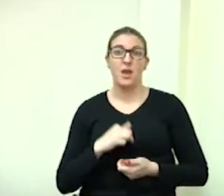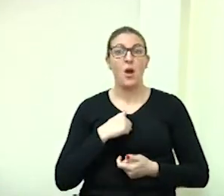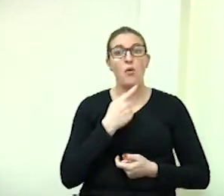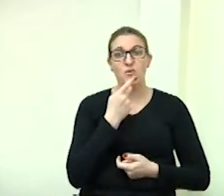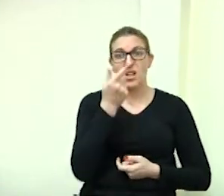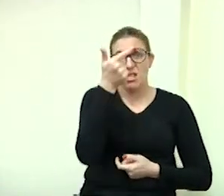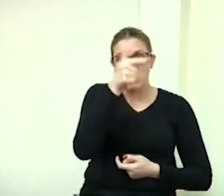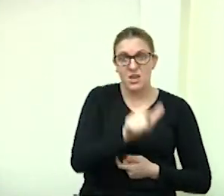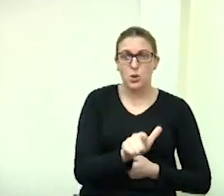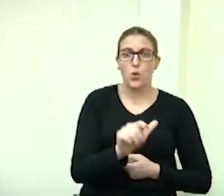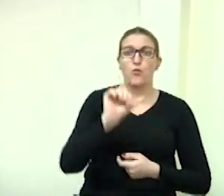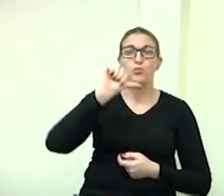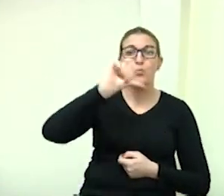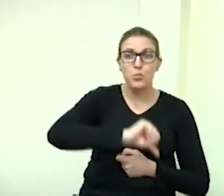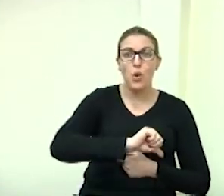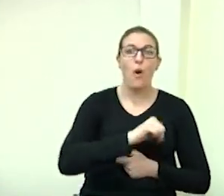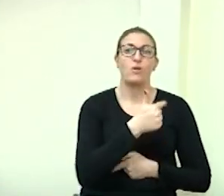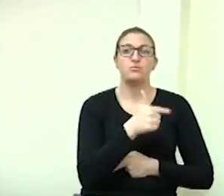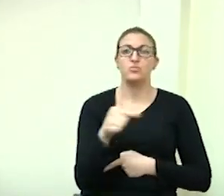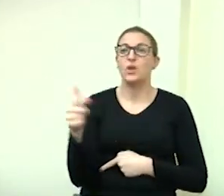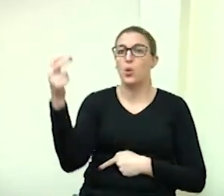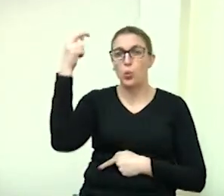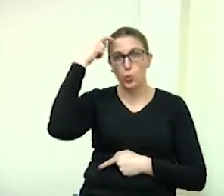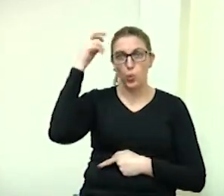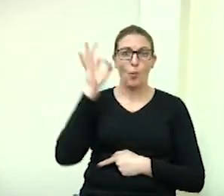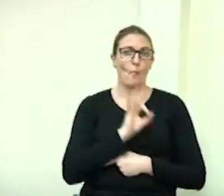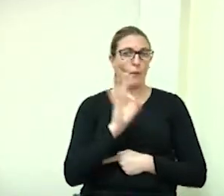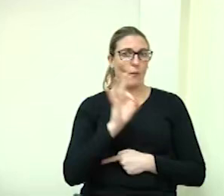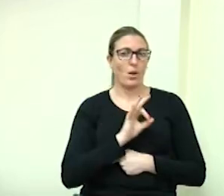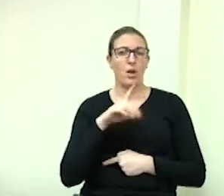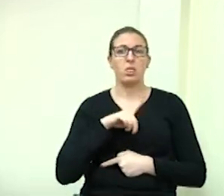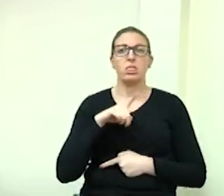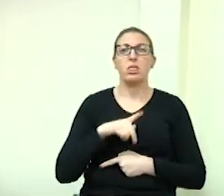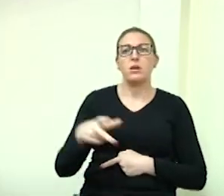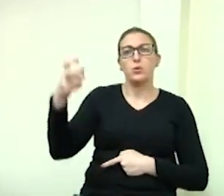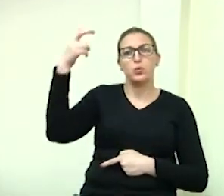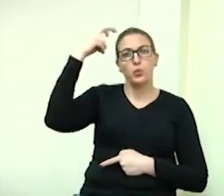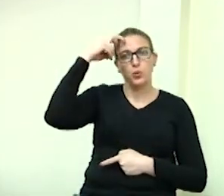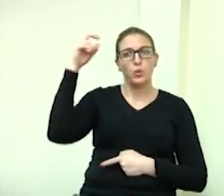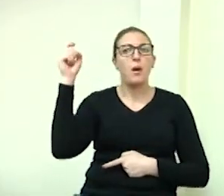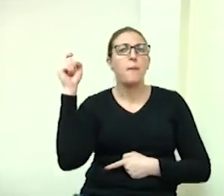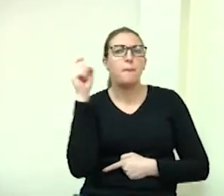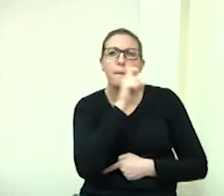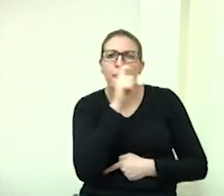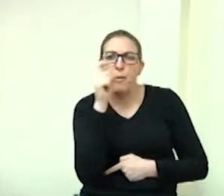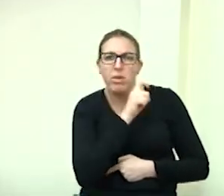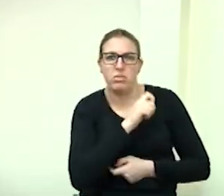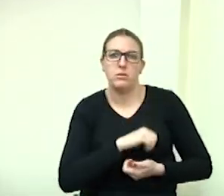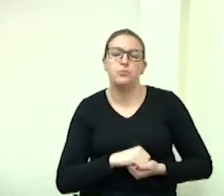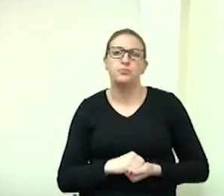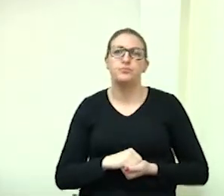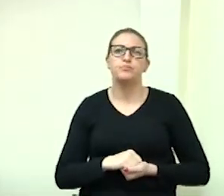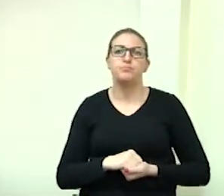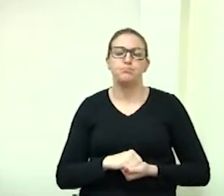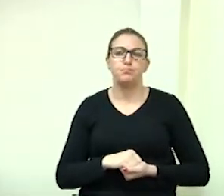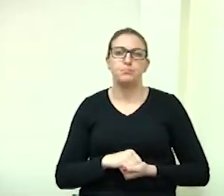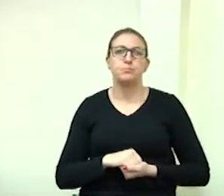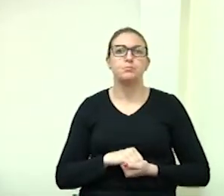pior do que não ter cultura é ter uma cultura quemente e isso